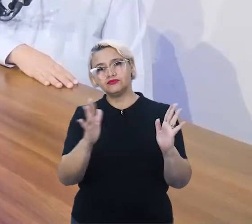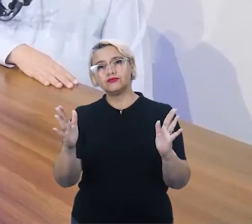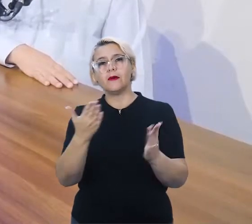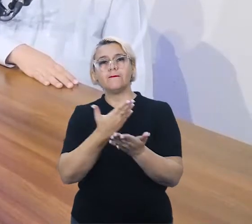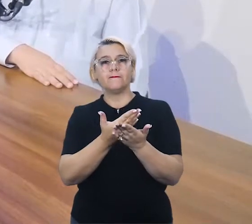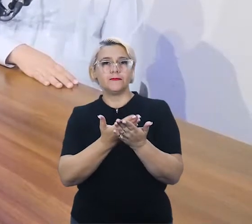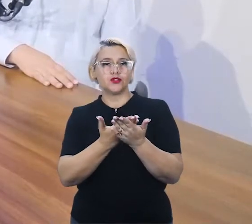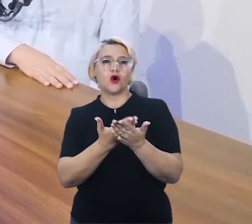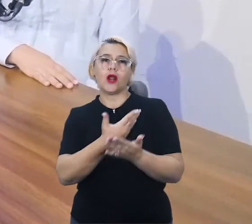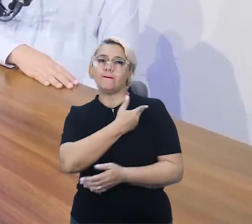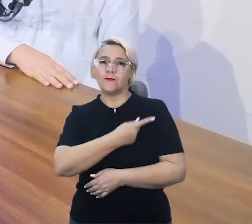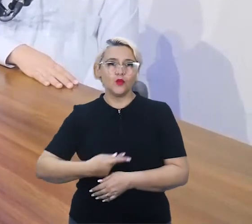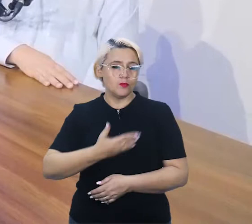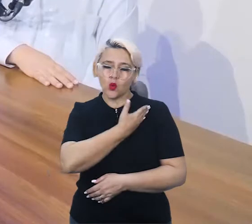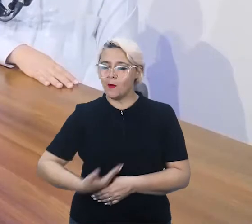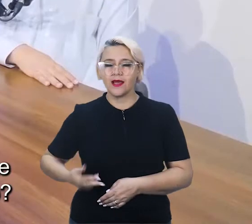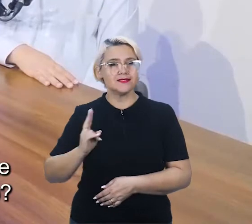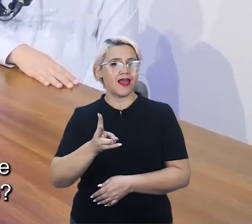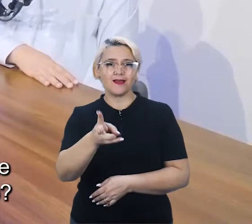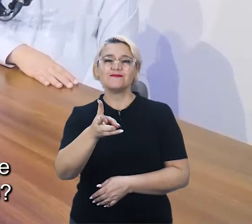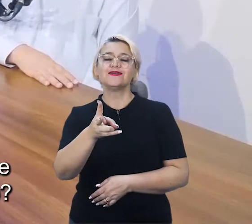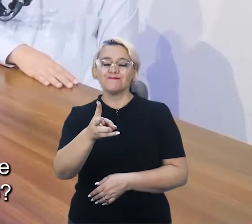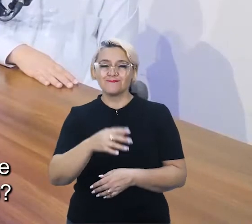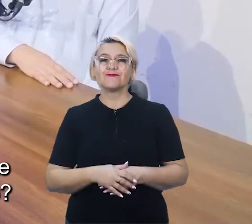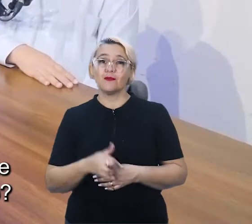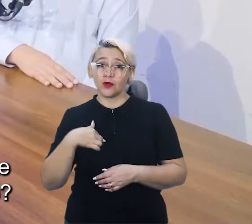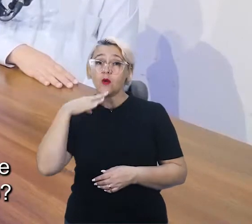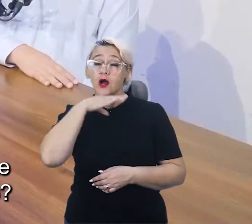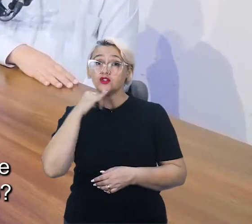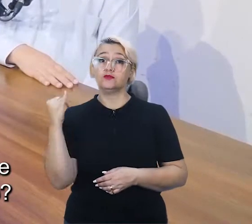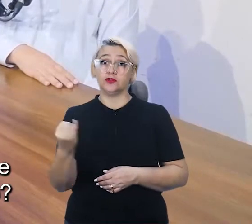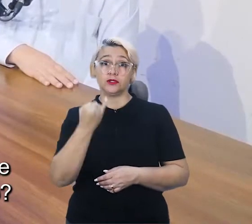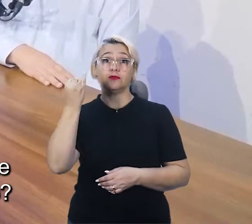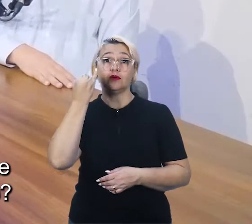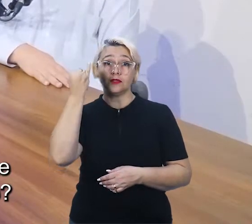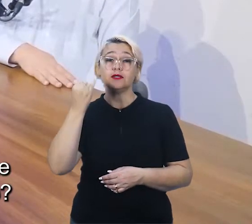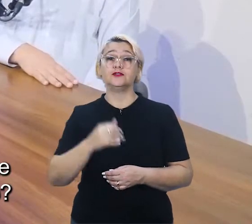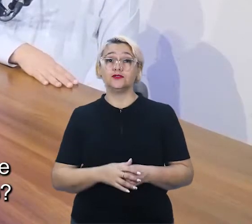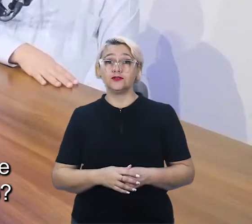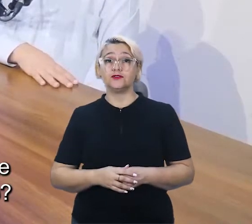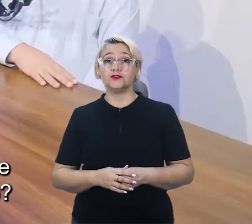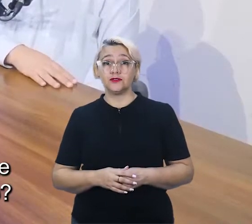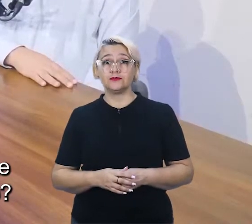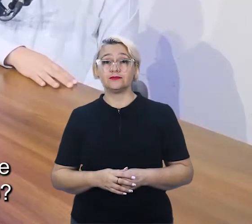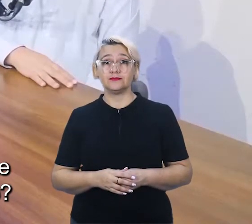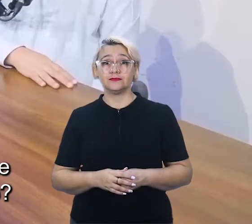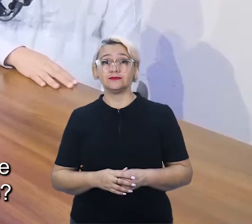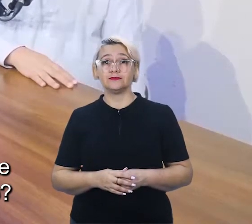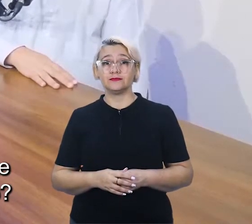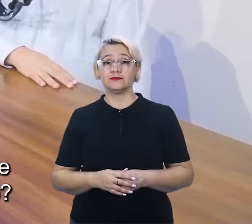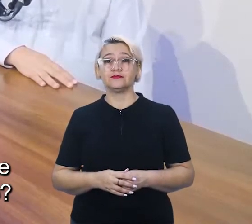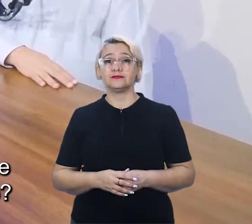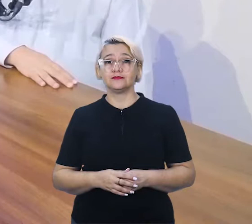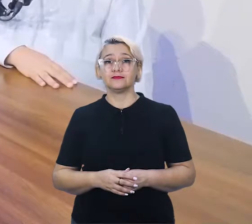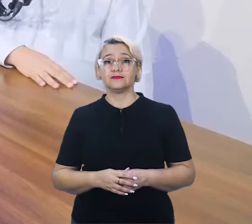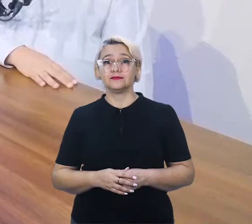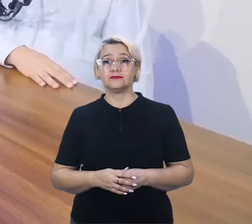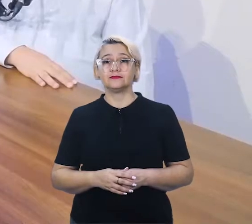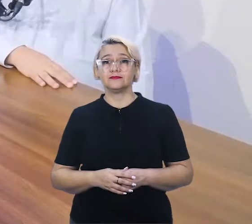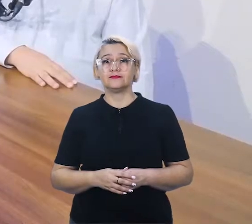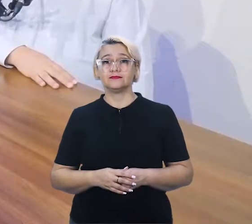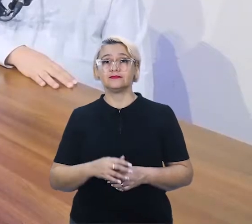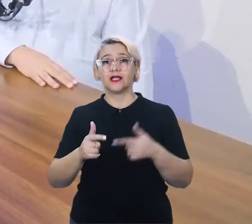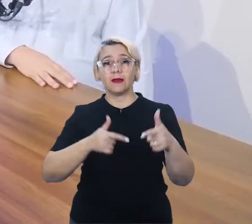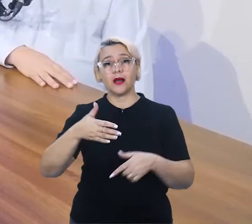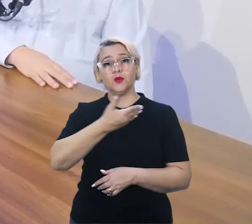estudante em escola pública, né? Que eu Uhum. acho que isso também faz a gente ter uma devoção pelo bem público, né? Sim.